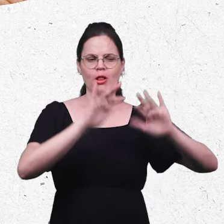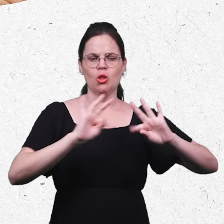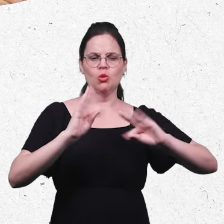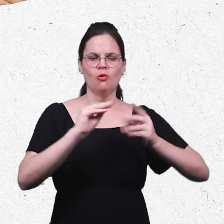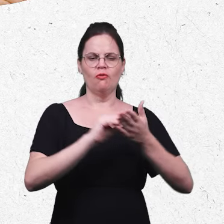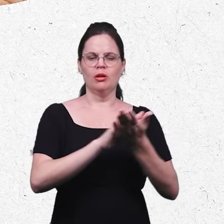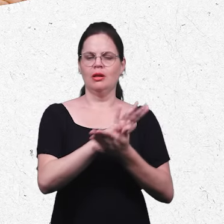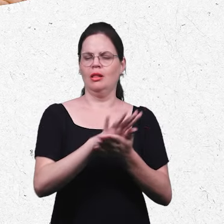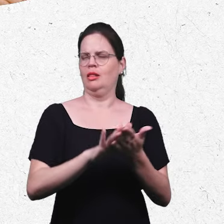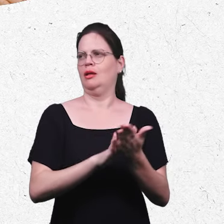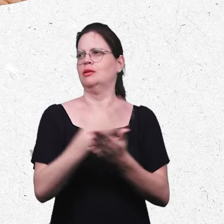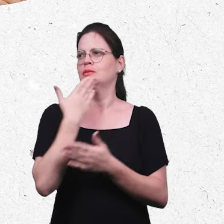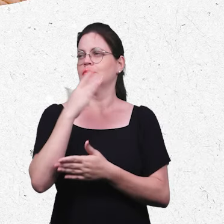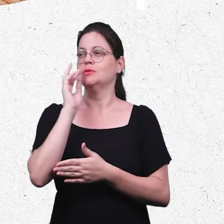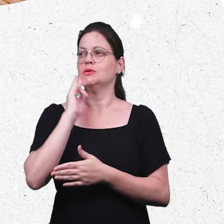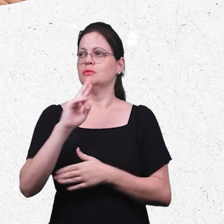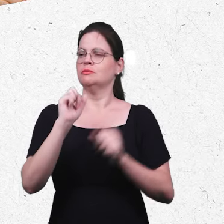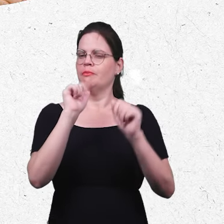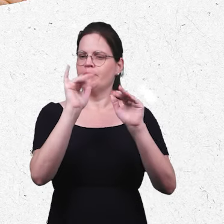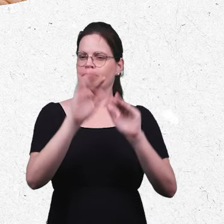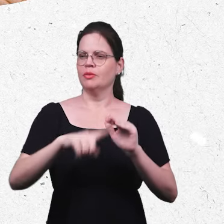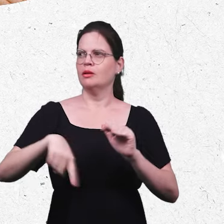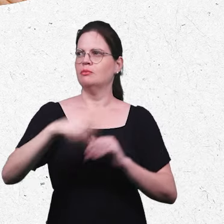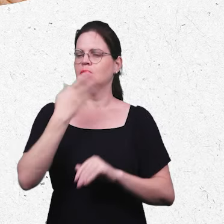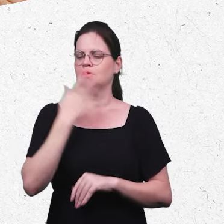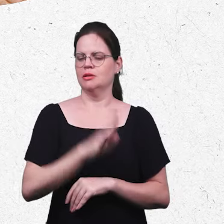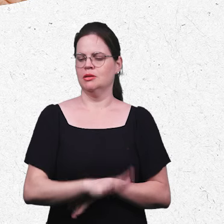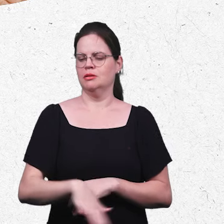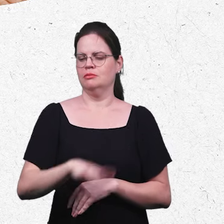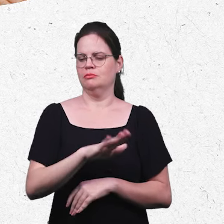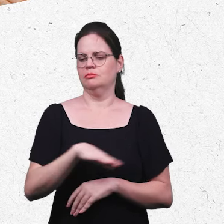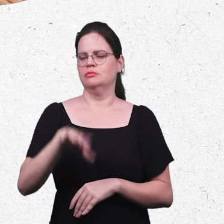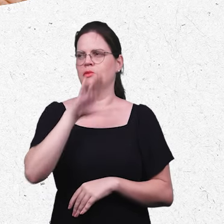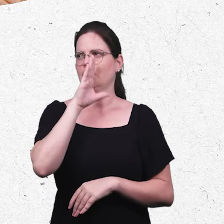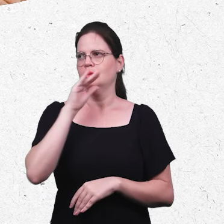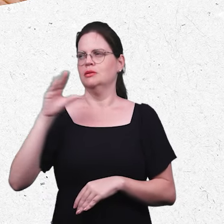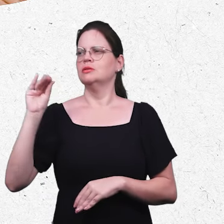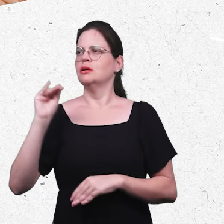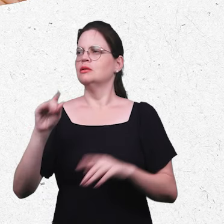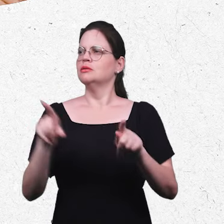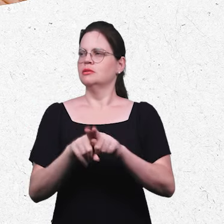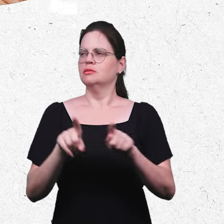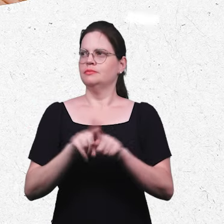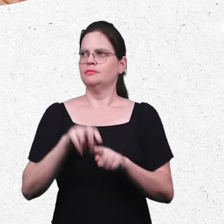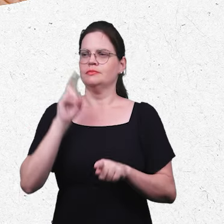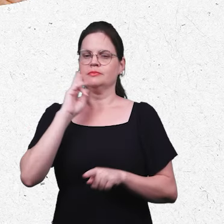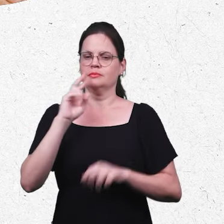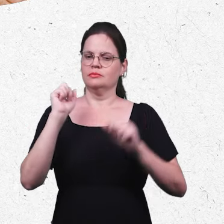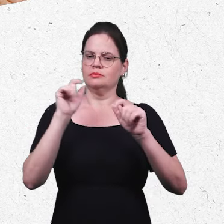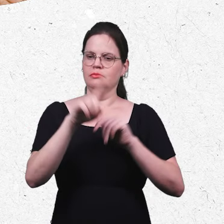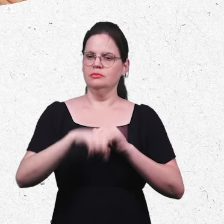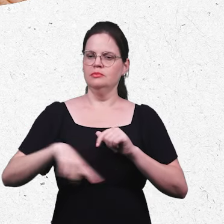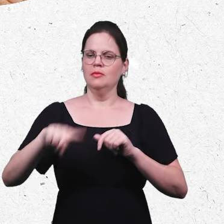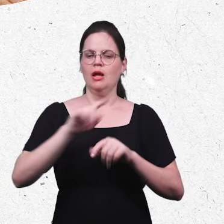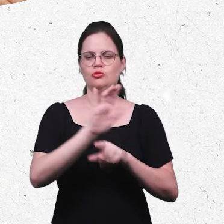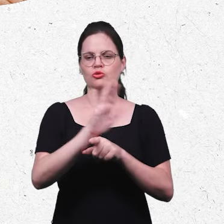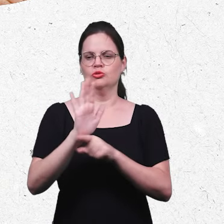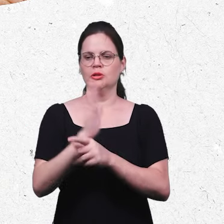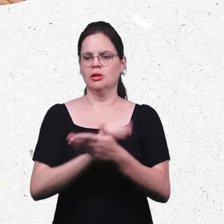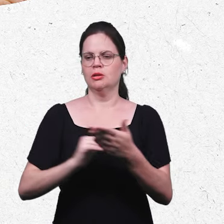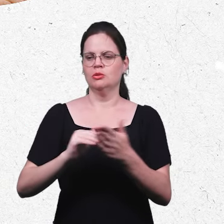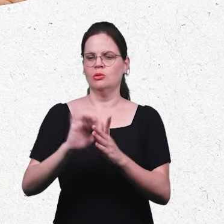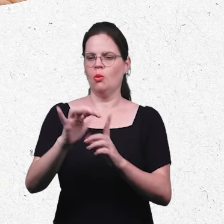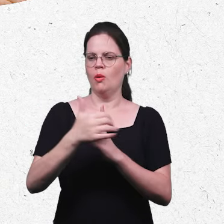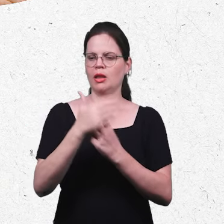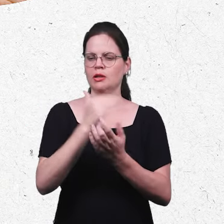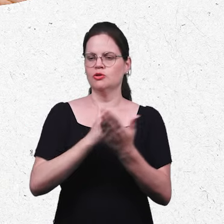Senhor, para elas, ó Pai. Pedimos, Senhor, a Tua bênção, Senhor, para as crianças, intermediários e adolescentes, que o Senhor possa ser com eles,